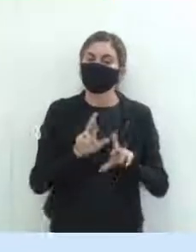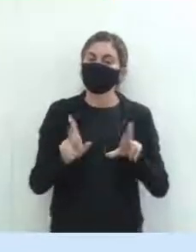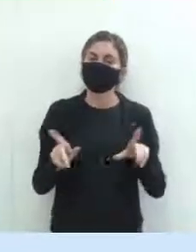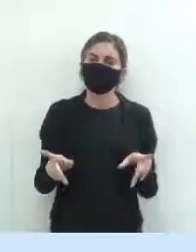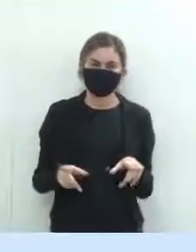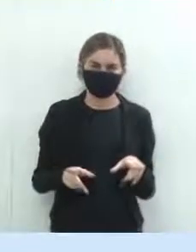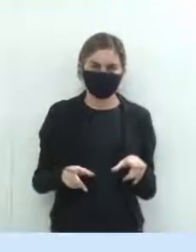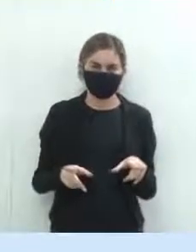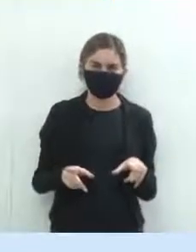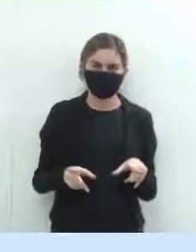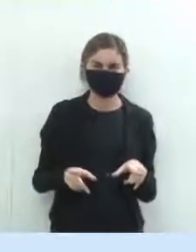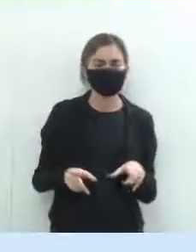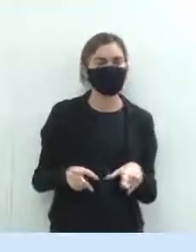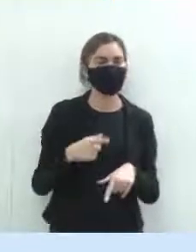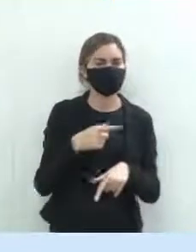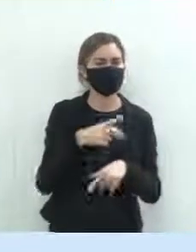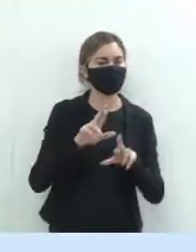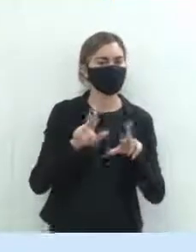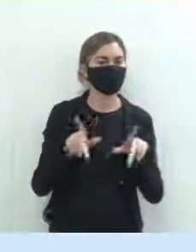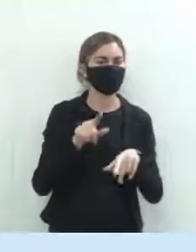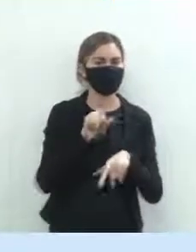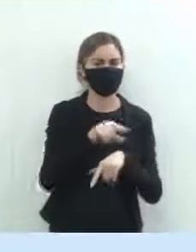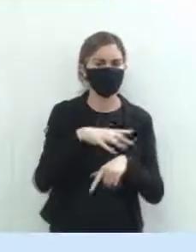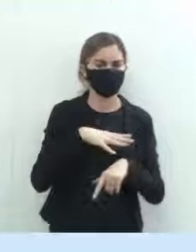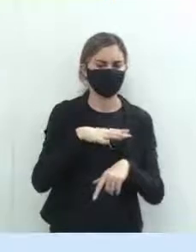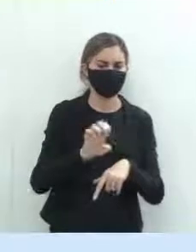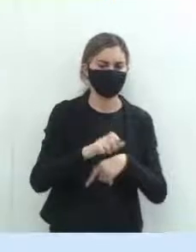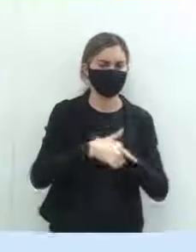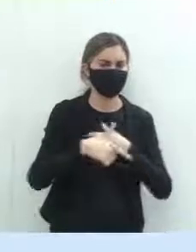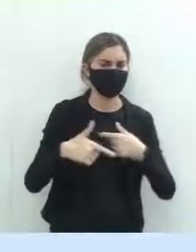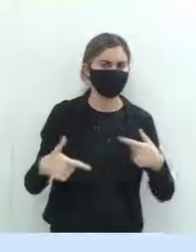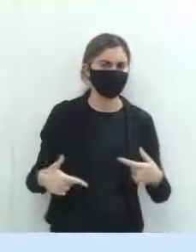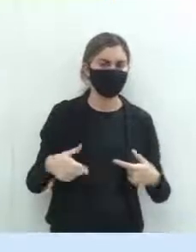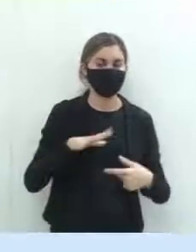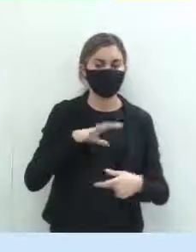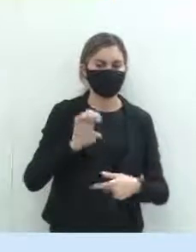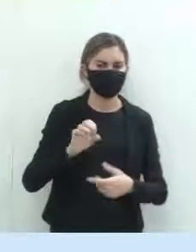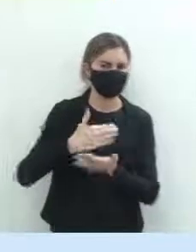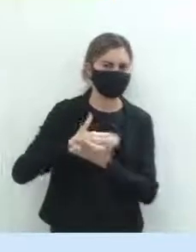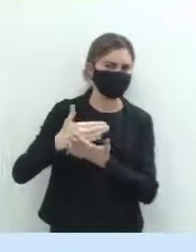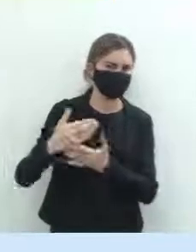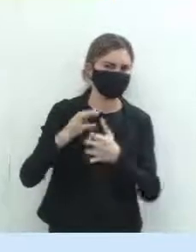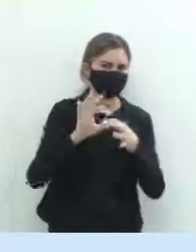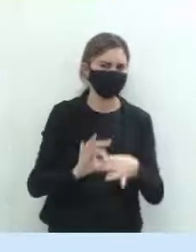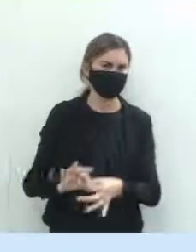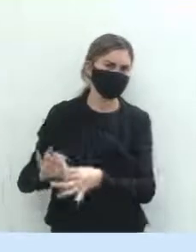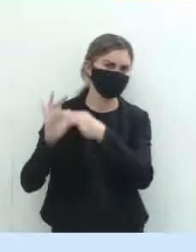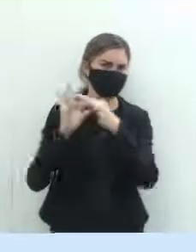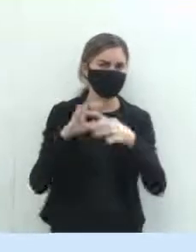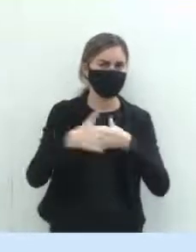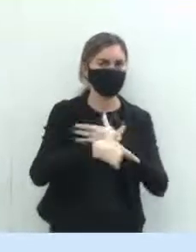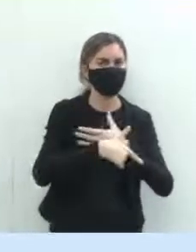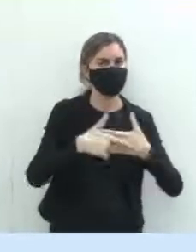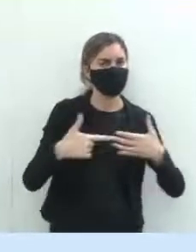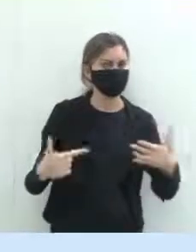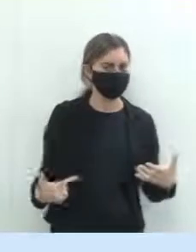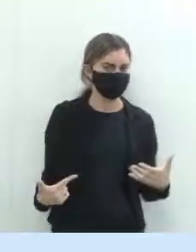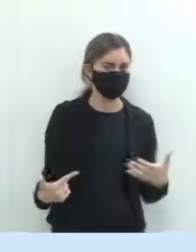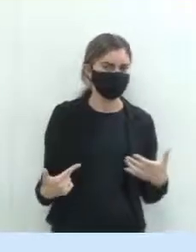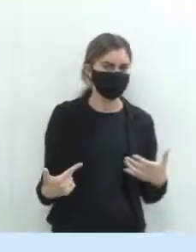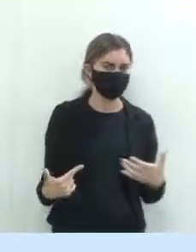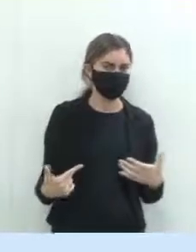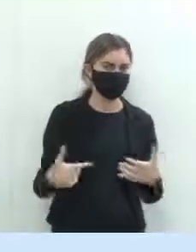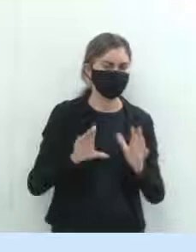diferença, certo? A diferença entre ética e moral é que a ética ela é um princípio e é universal. A moral, né,